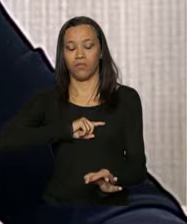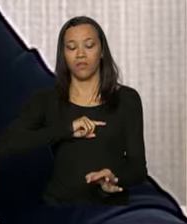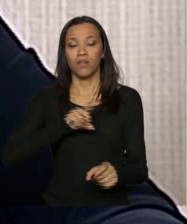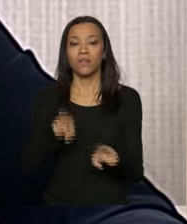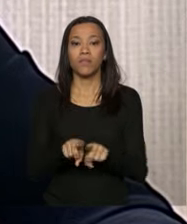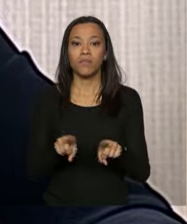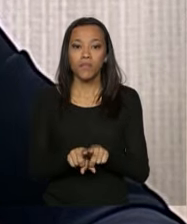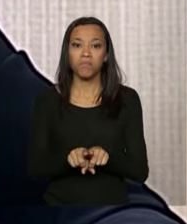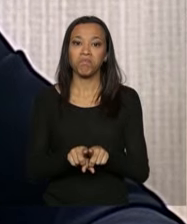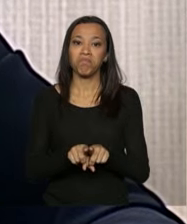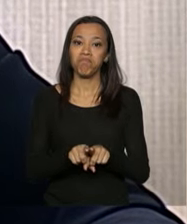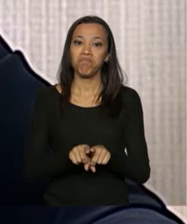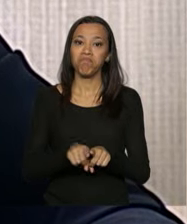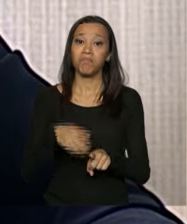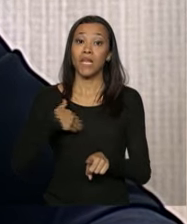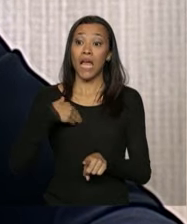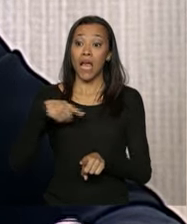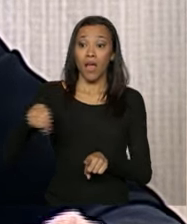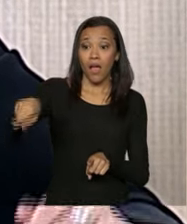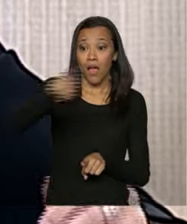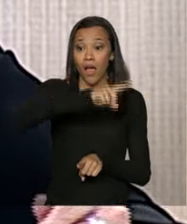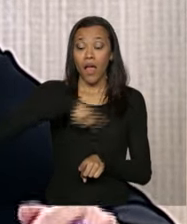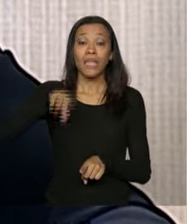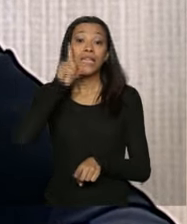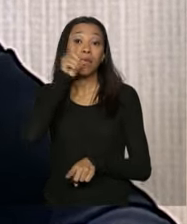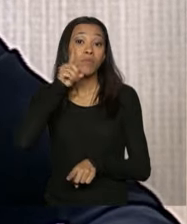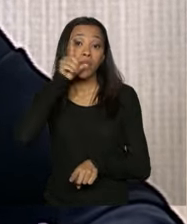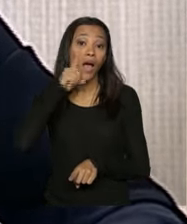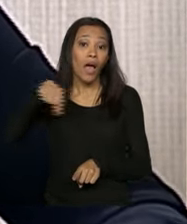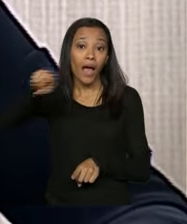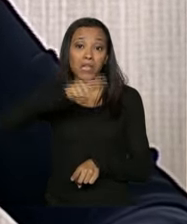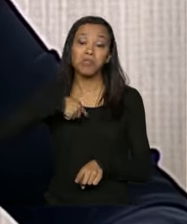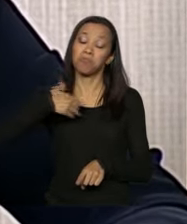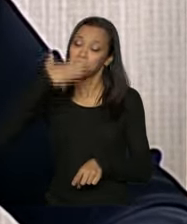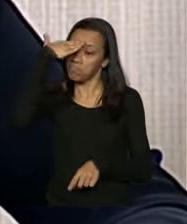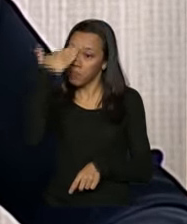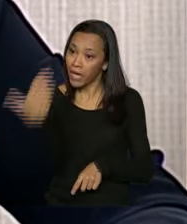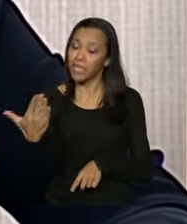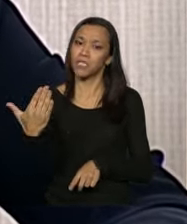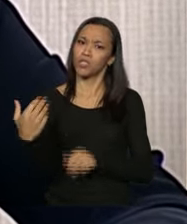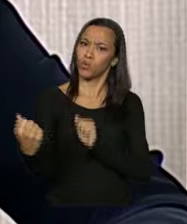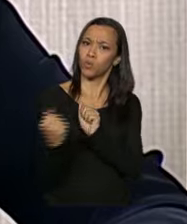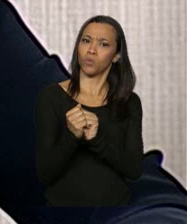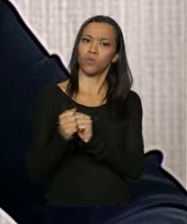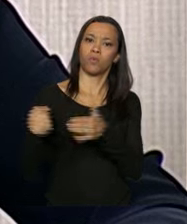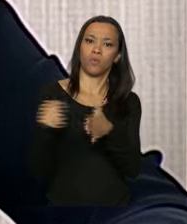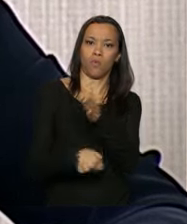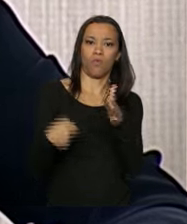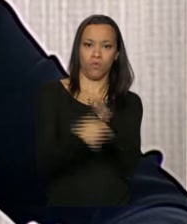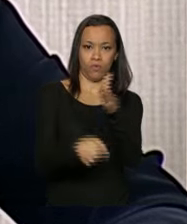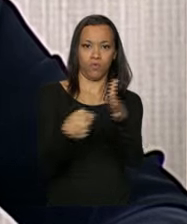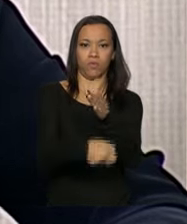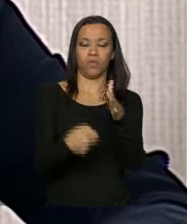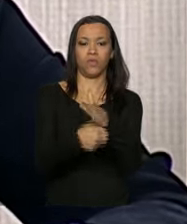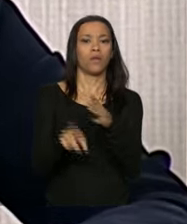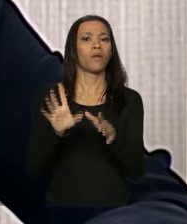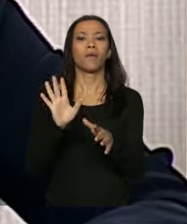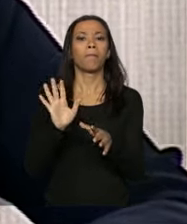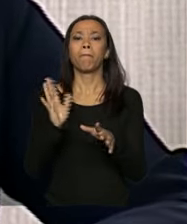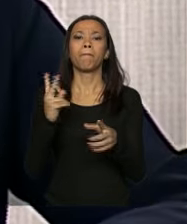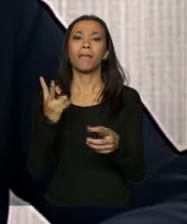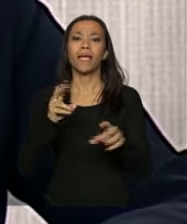reverenciar aqueles deputados que estão conosco numa luta árdua para a quebra